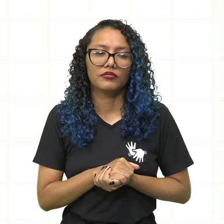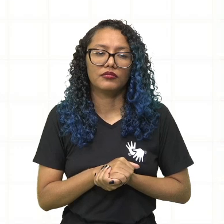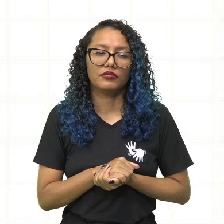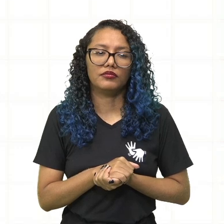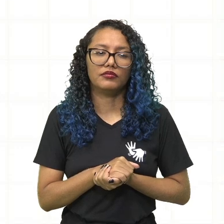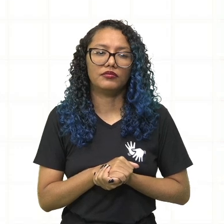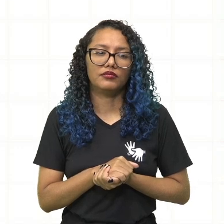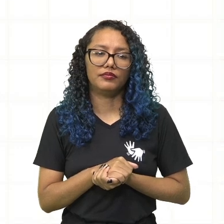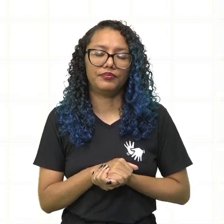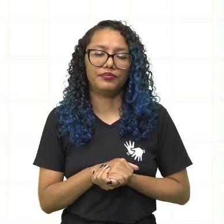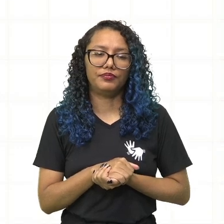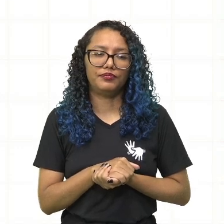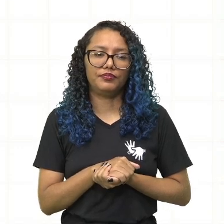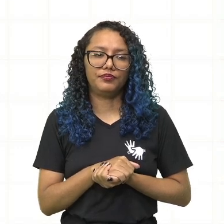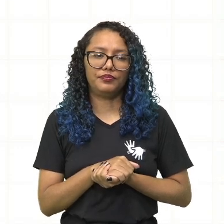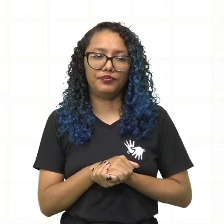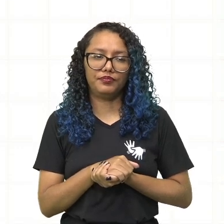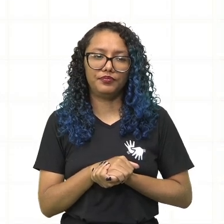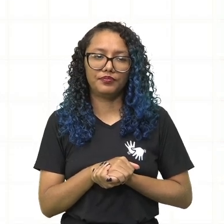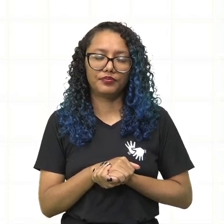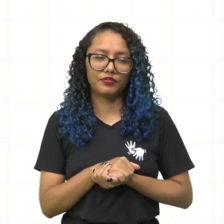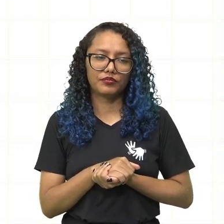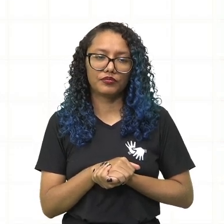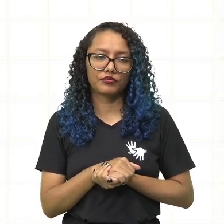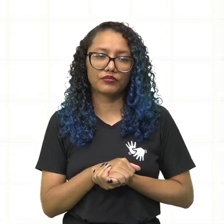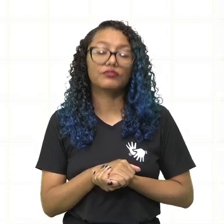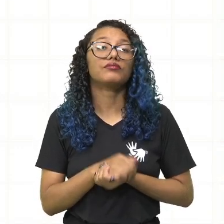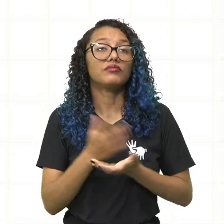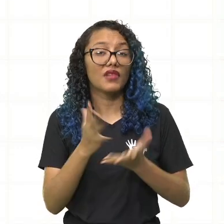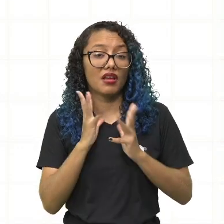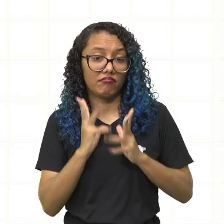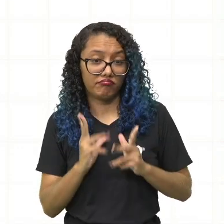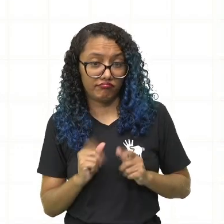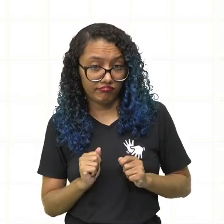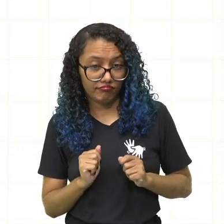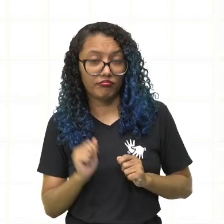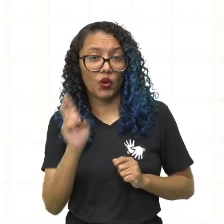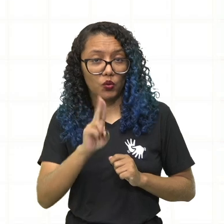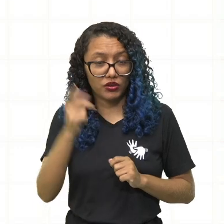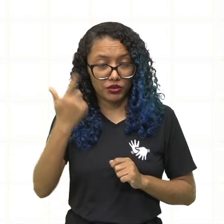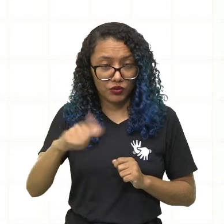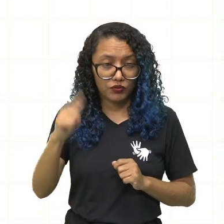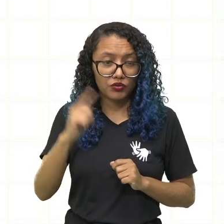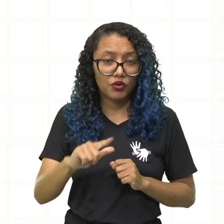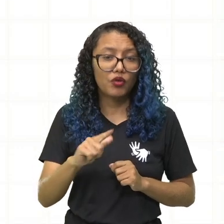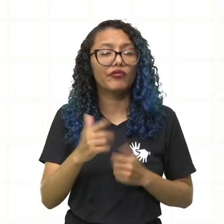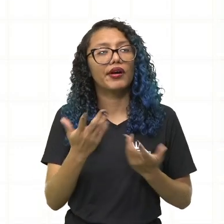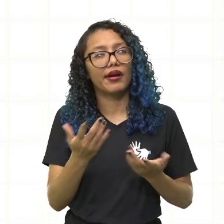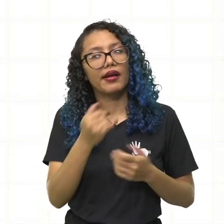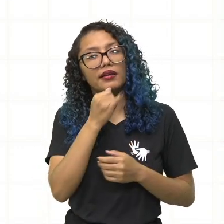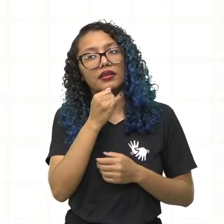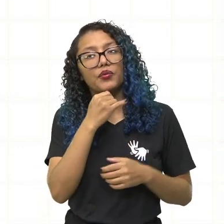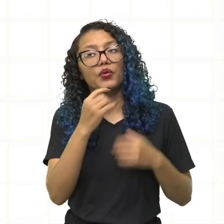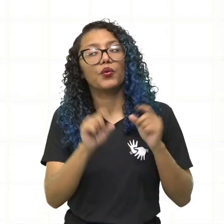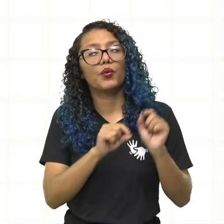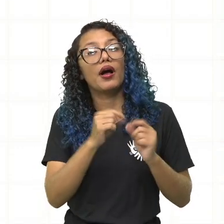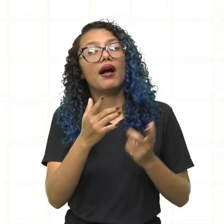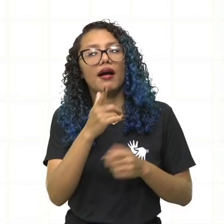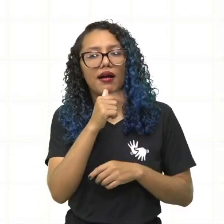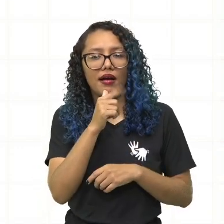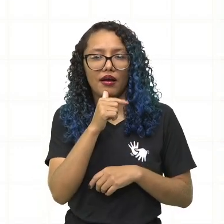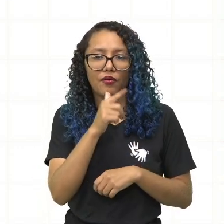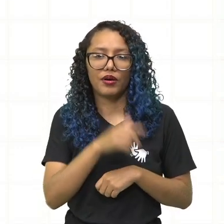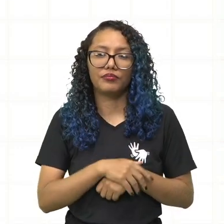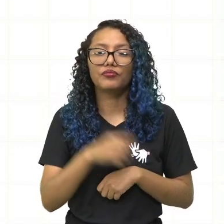A gente tem, por exemplo, a questão de ser uma energia que é limpa, é renovável. A água, pessoal, esse é um exemplo de comportas de